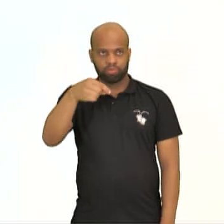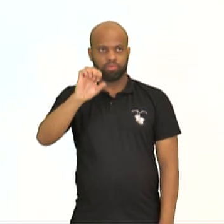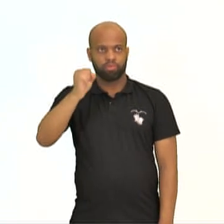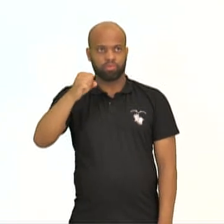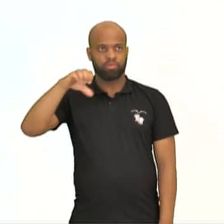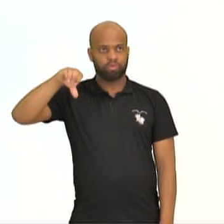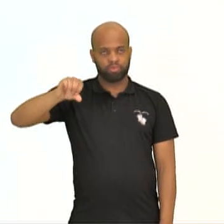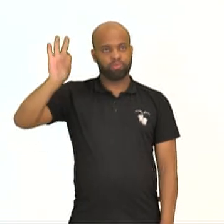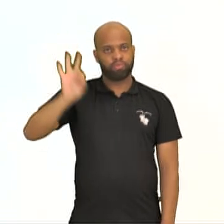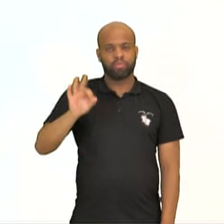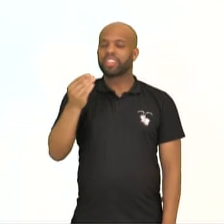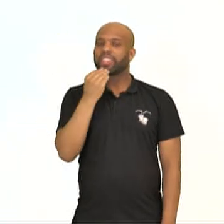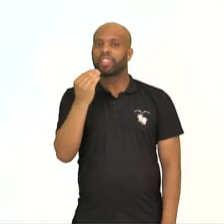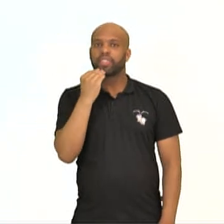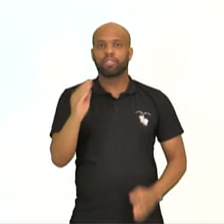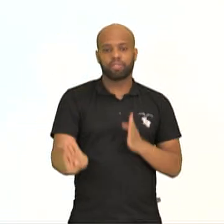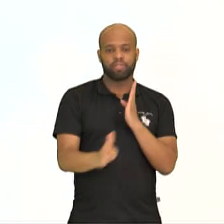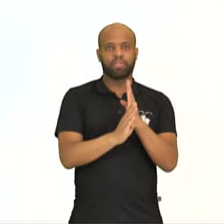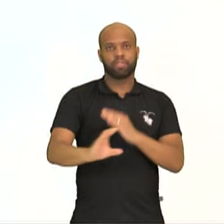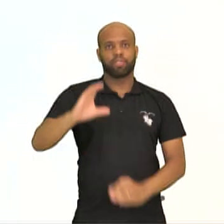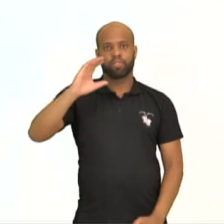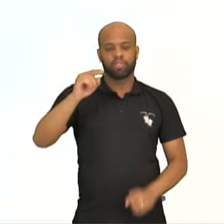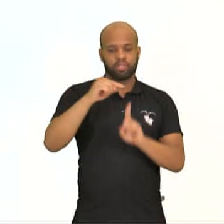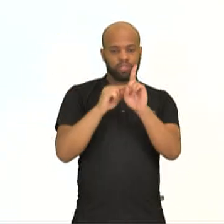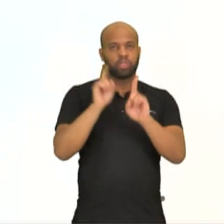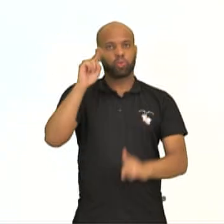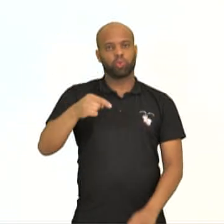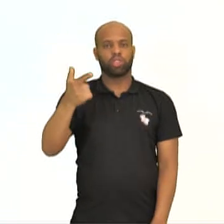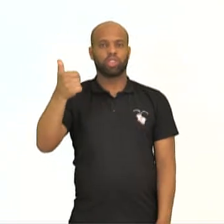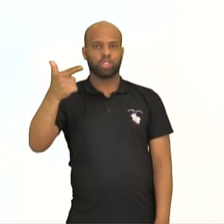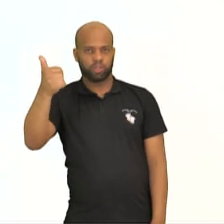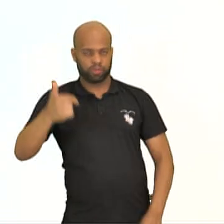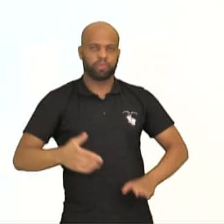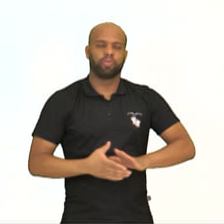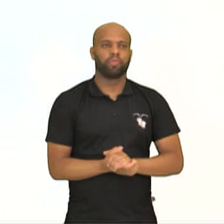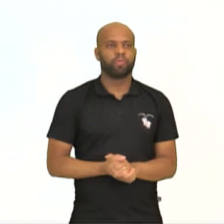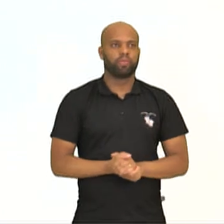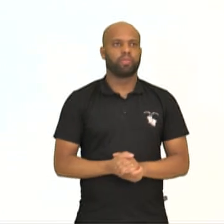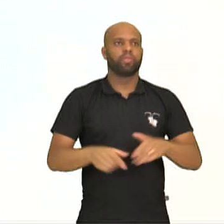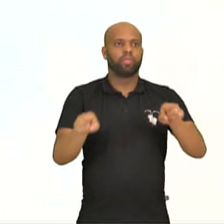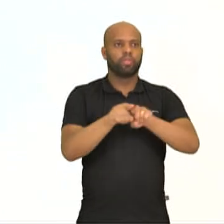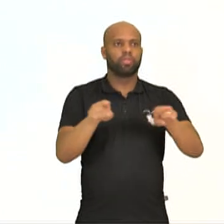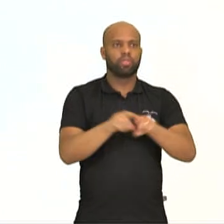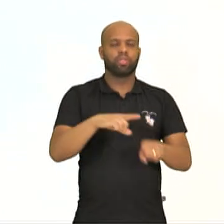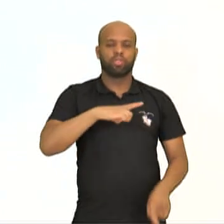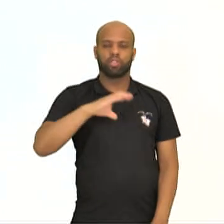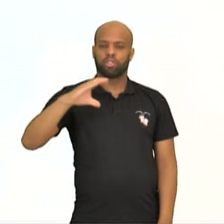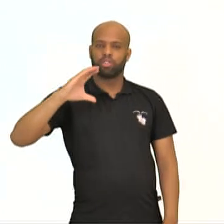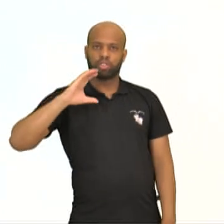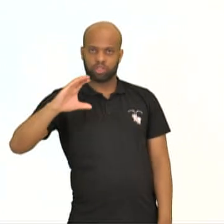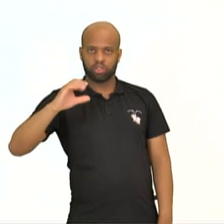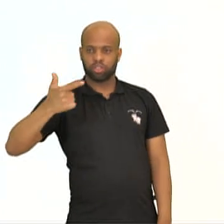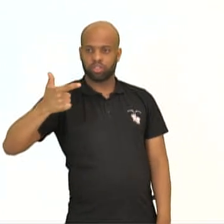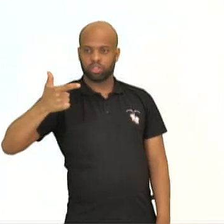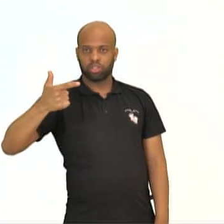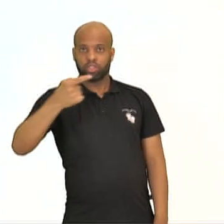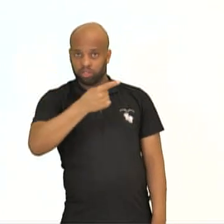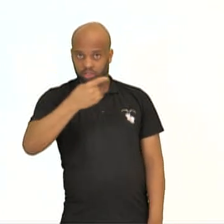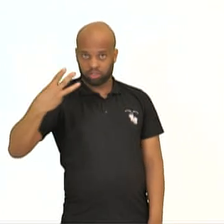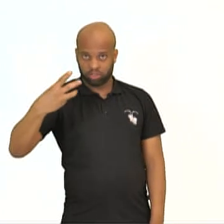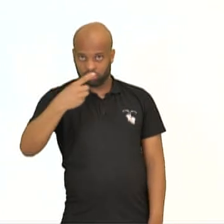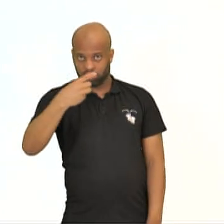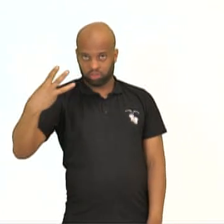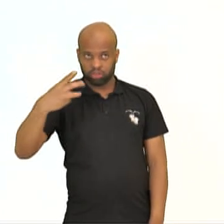98,89% de chance de achar um carbono do tipo 12, isótopo 12. Temos também o carbono 13, que a abundância é